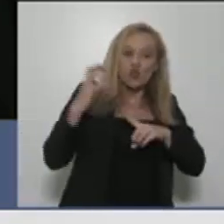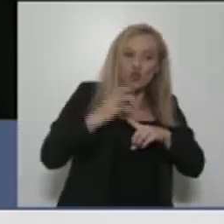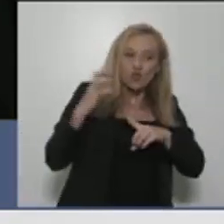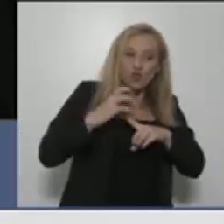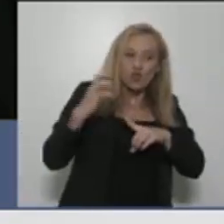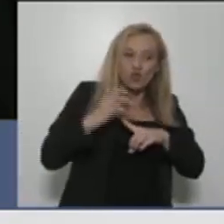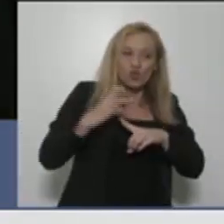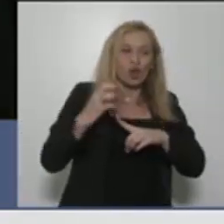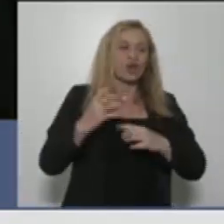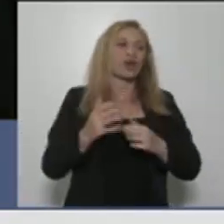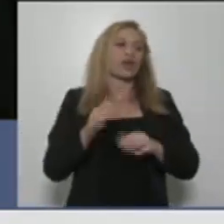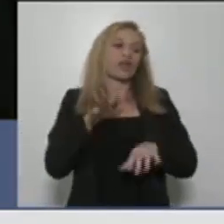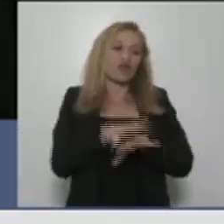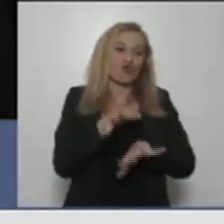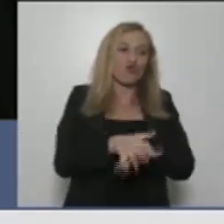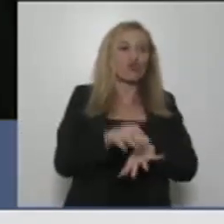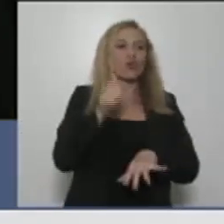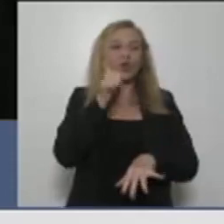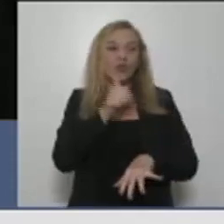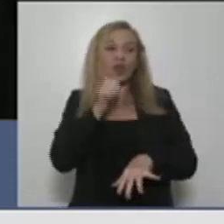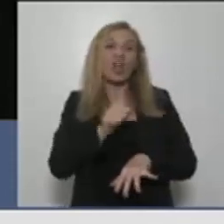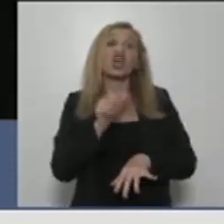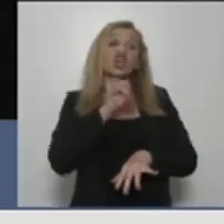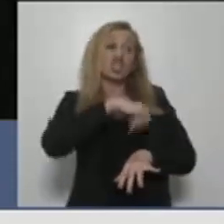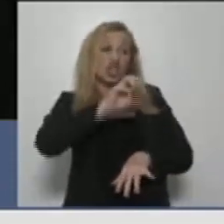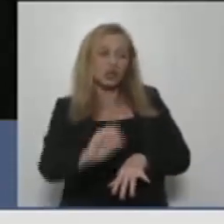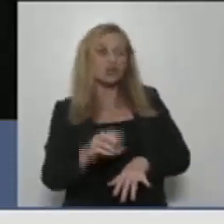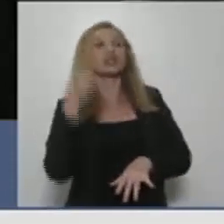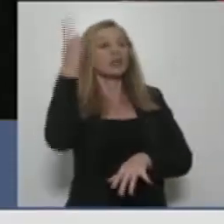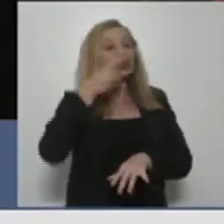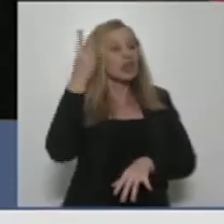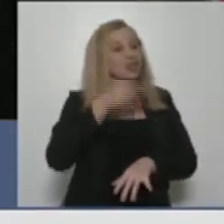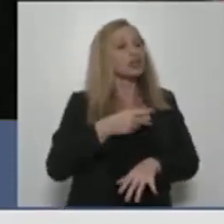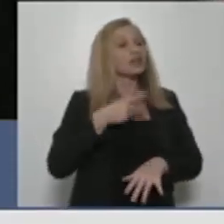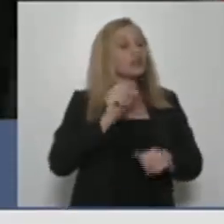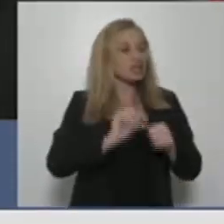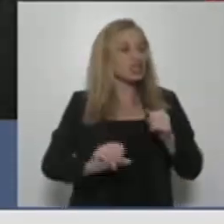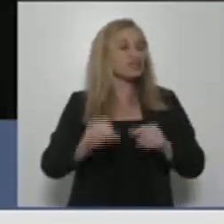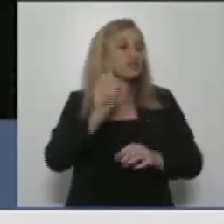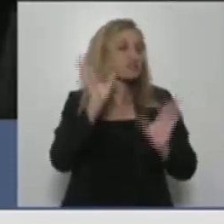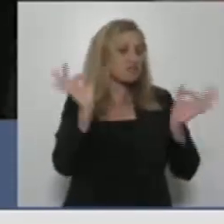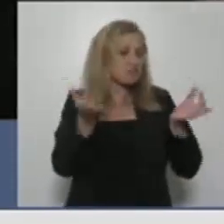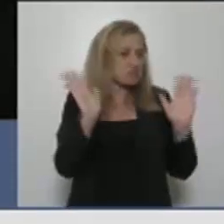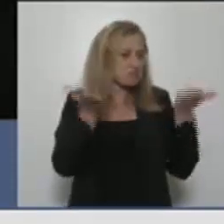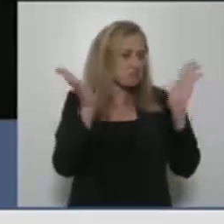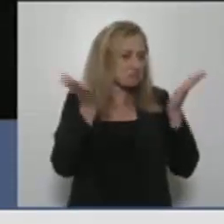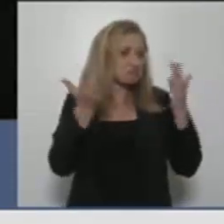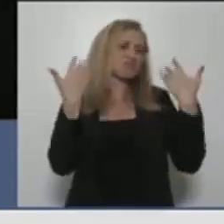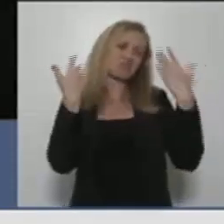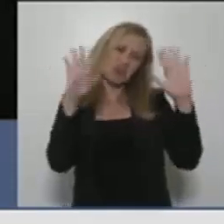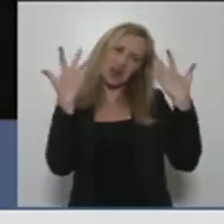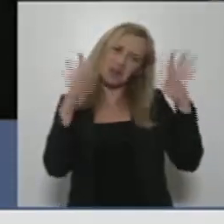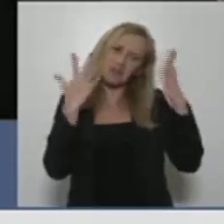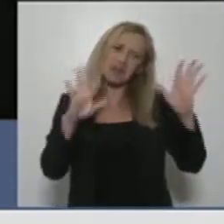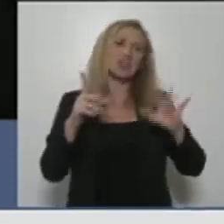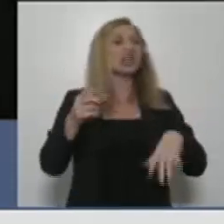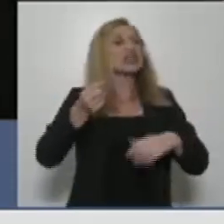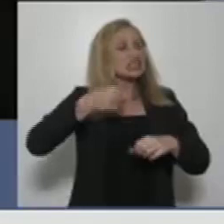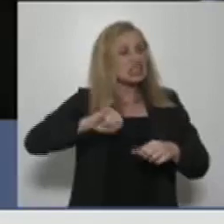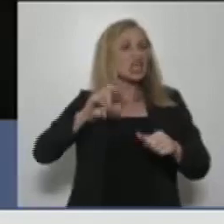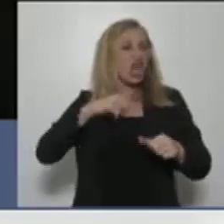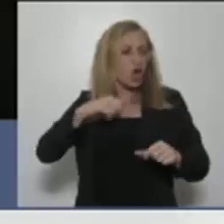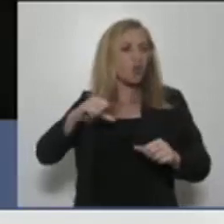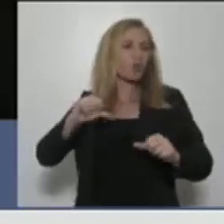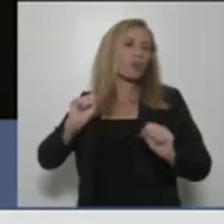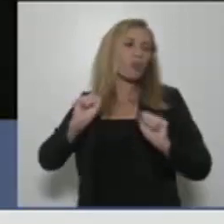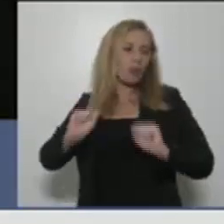está fazendo, nobre deputada, é de excelência. Se eu pudesse fazer alguma emenda no sentido de melhoria, seria